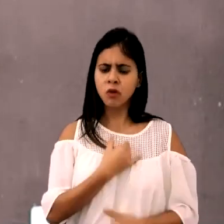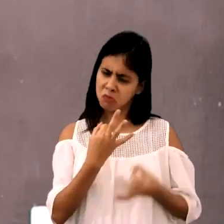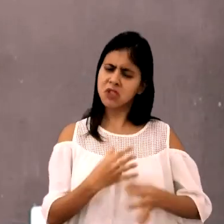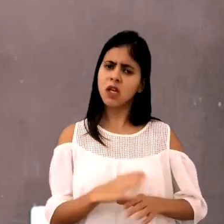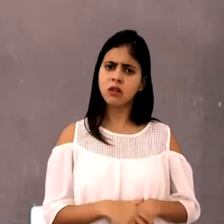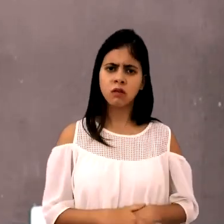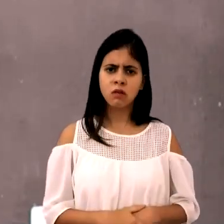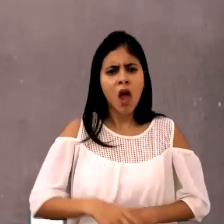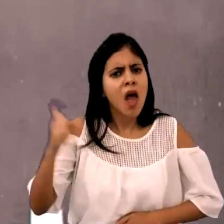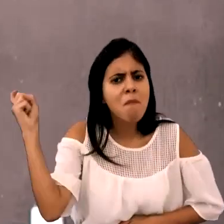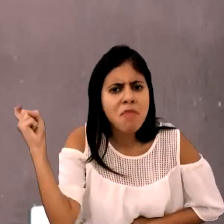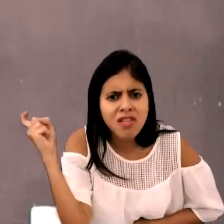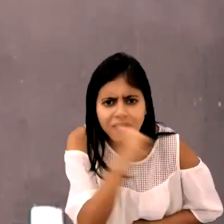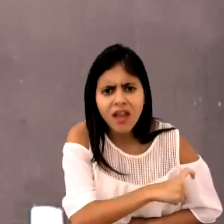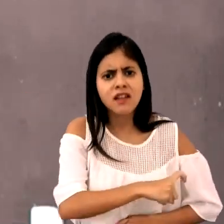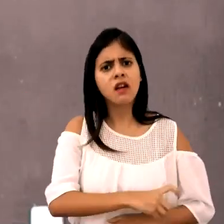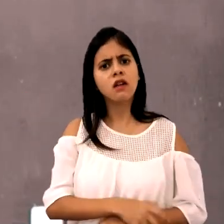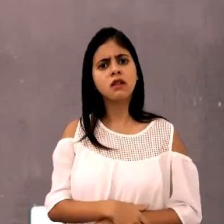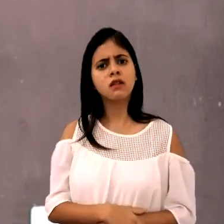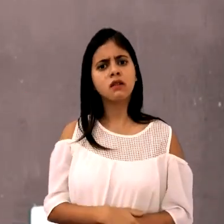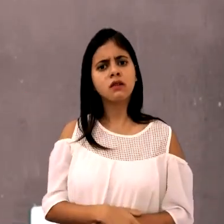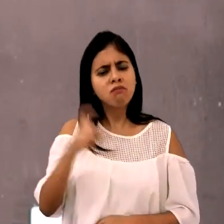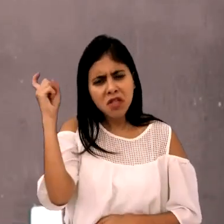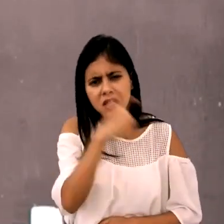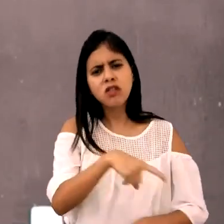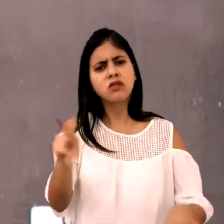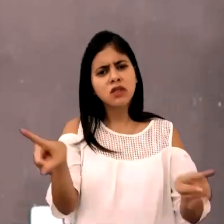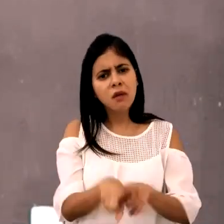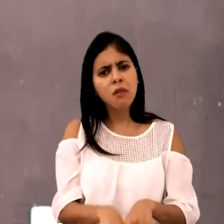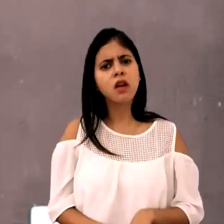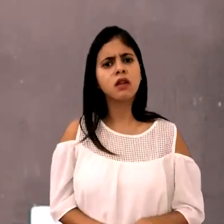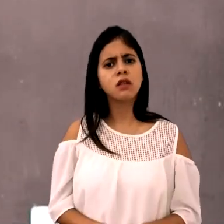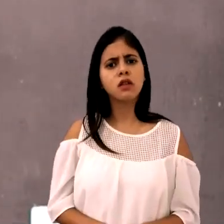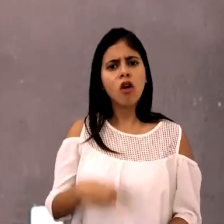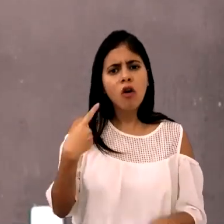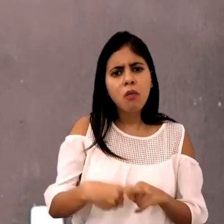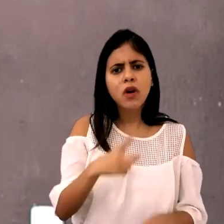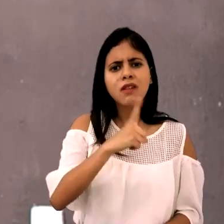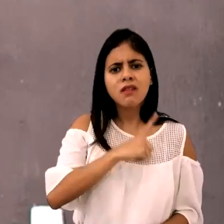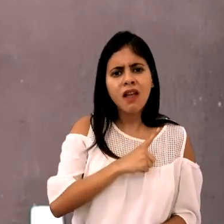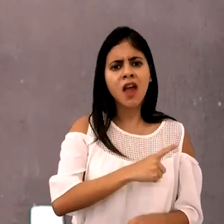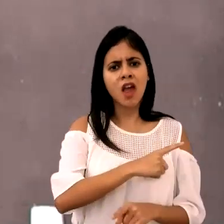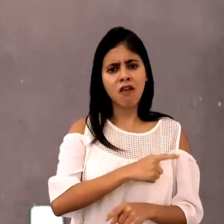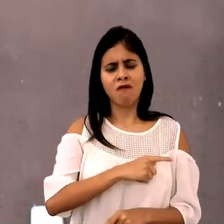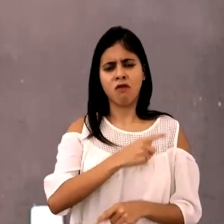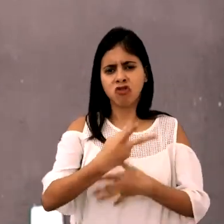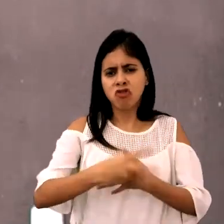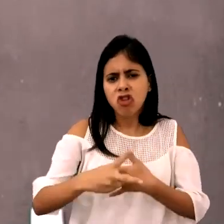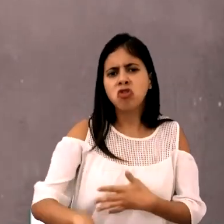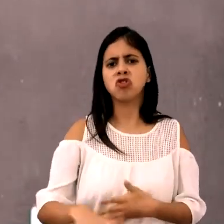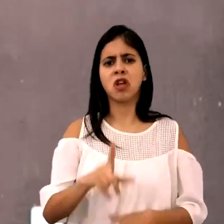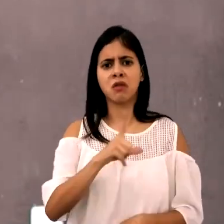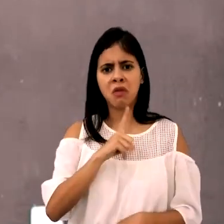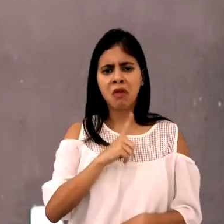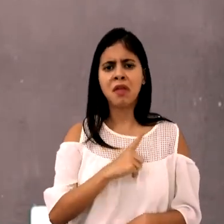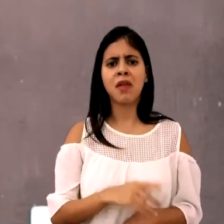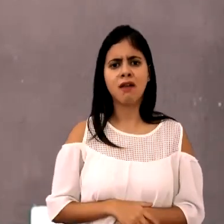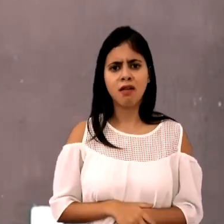Mentira! Mentiroso também. Porque eu conheço os casos e vem conversar comigo e não vem contar coisa